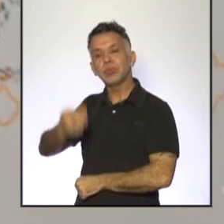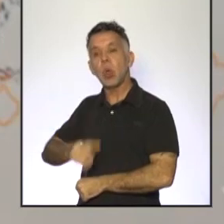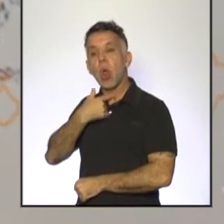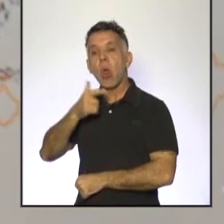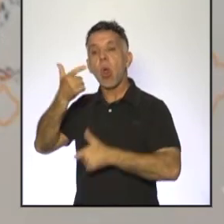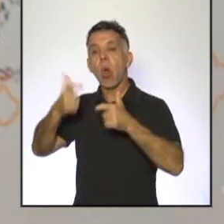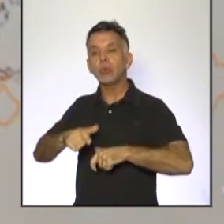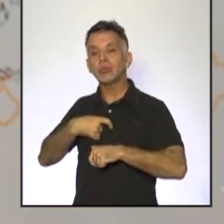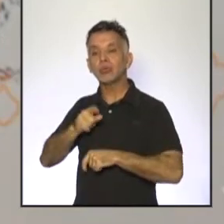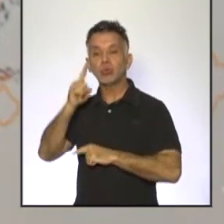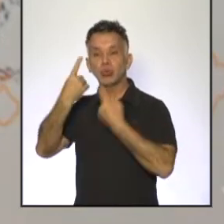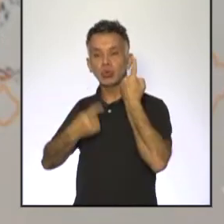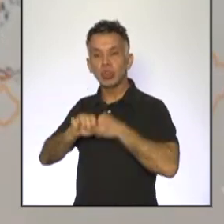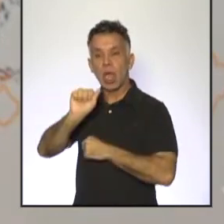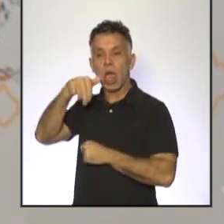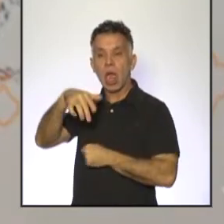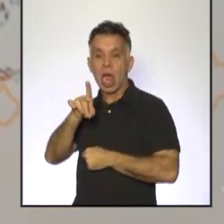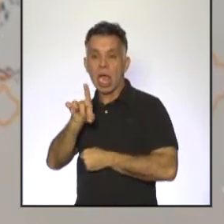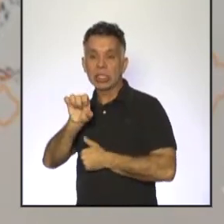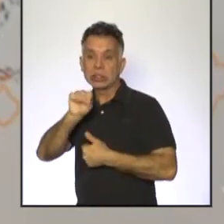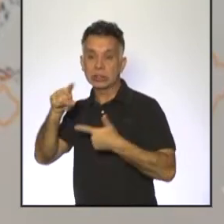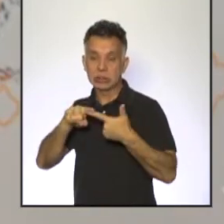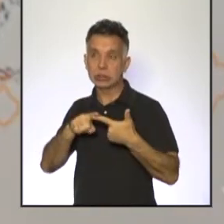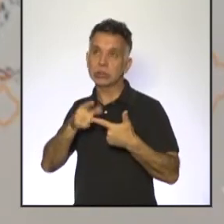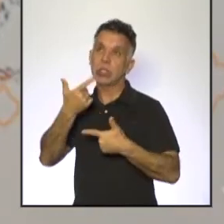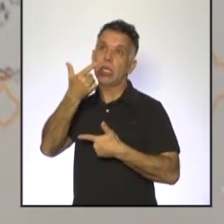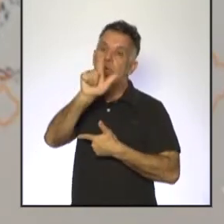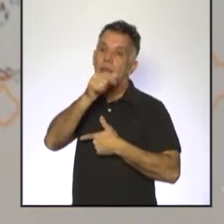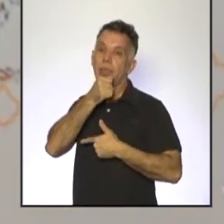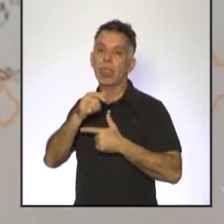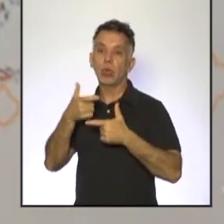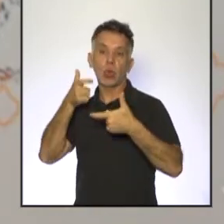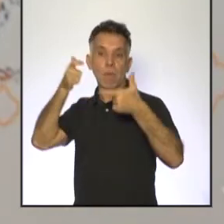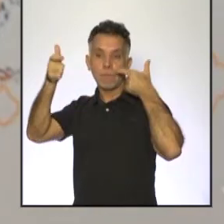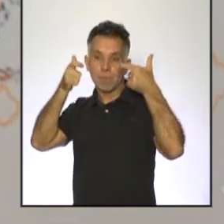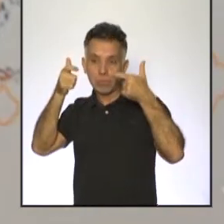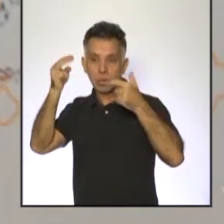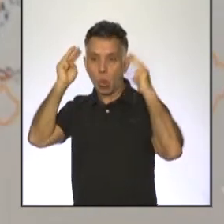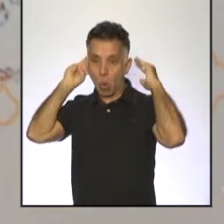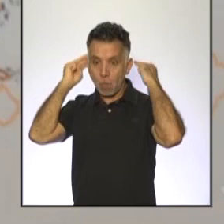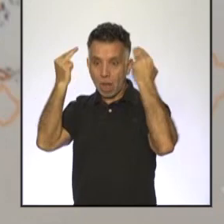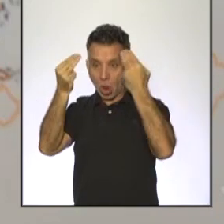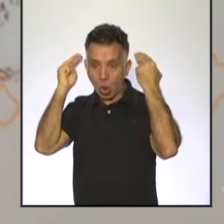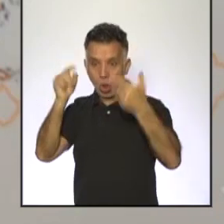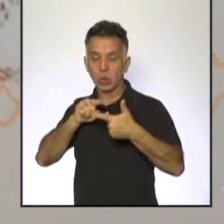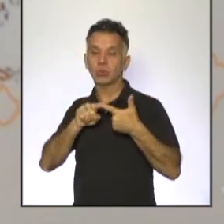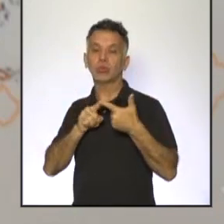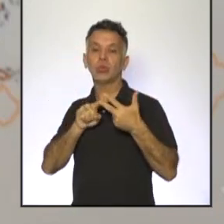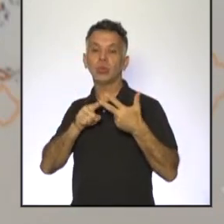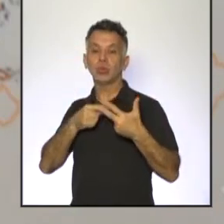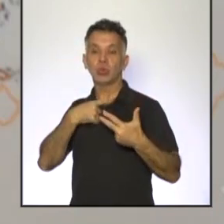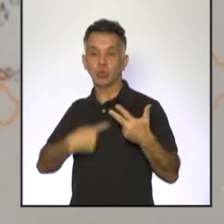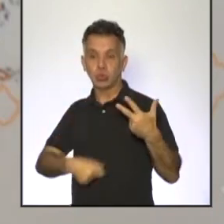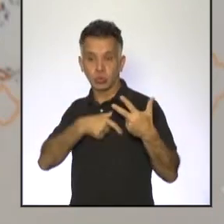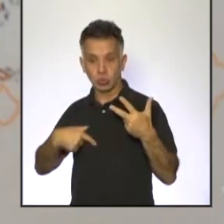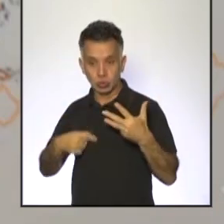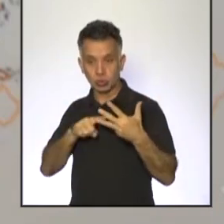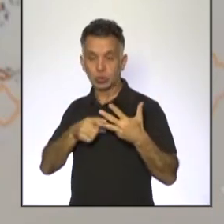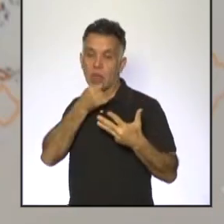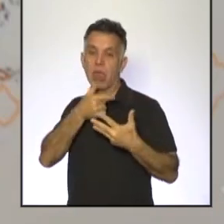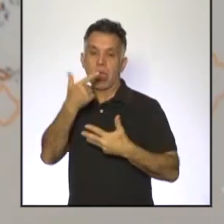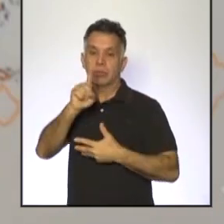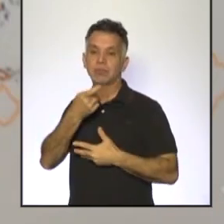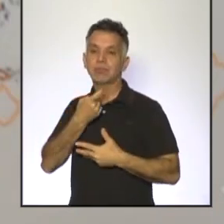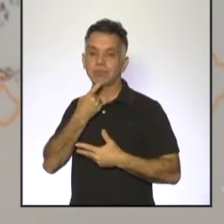nos Estados Unidos, do Atlas, no Marrocos, dos Alpes, na Itália, na Suíça, da Himalaia, no Nepal, Butão,